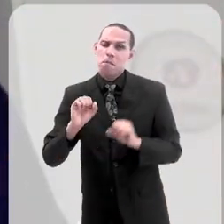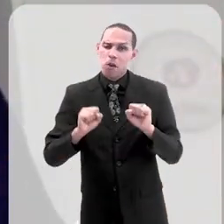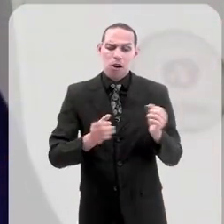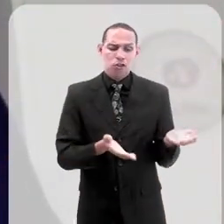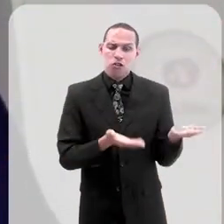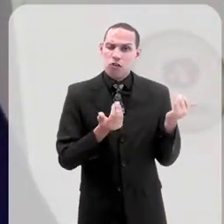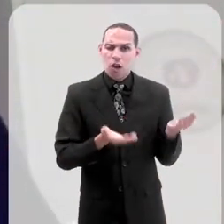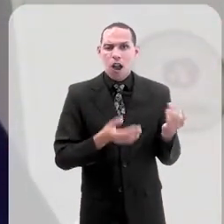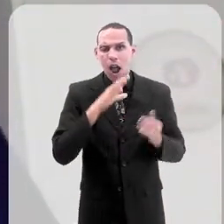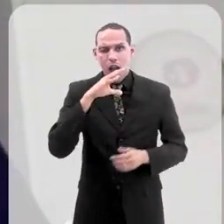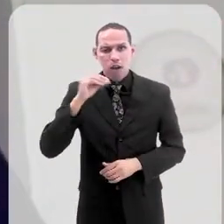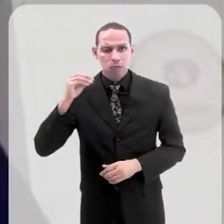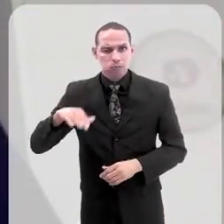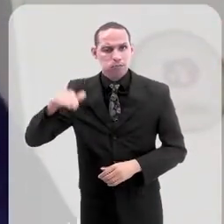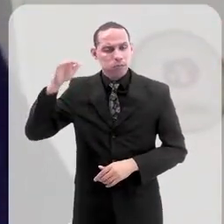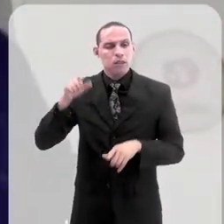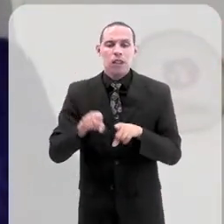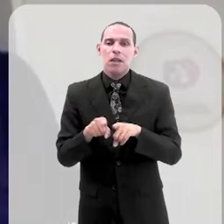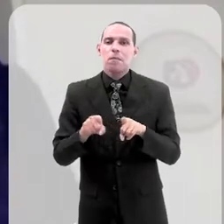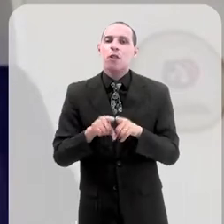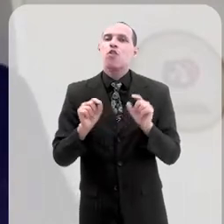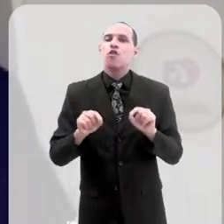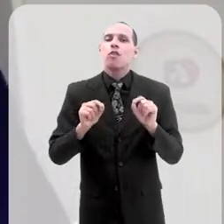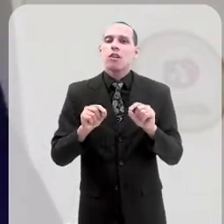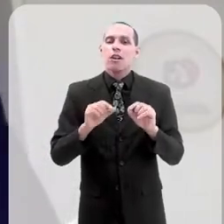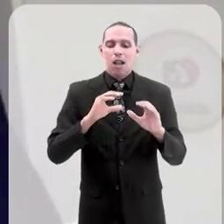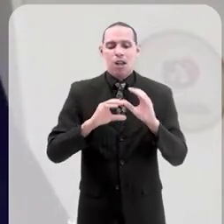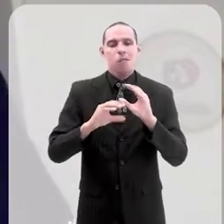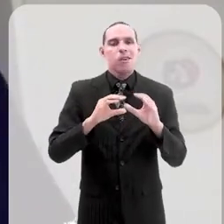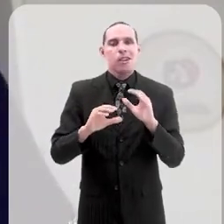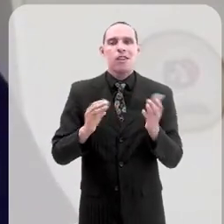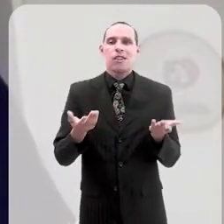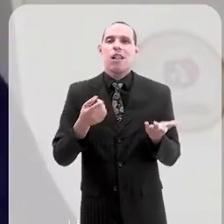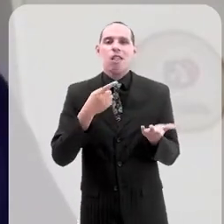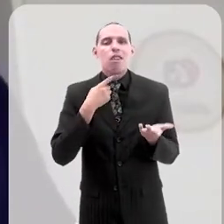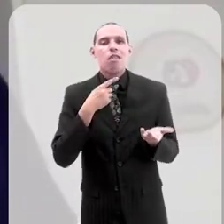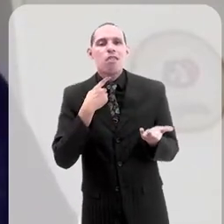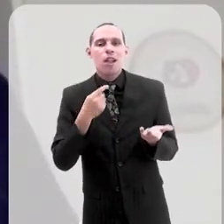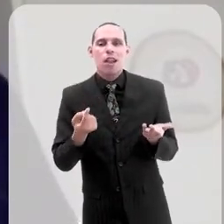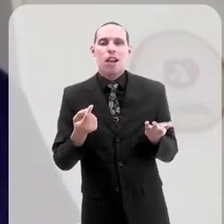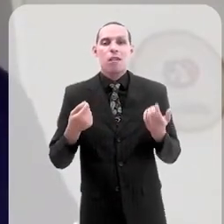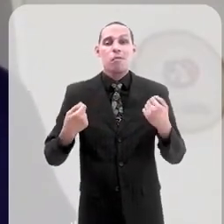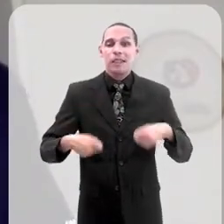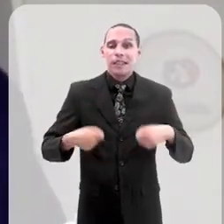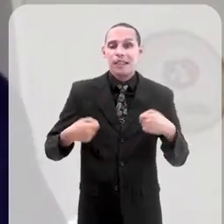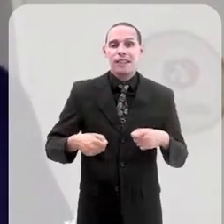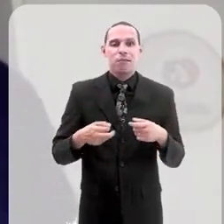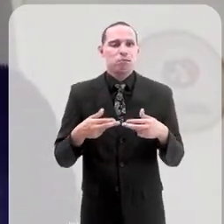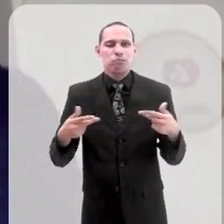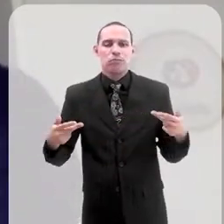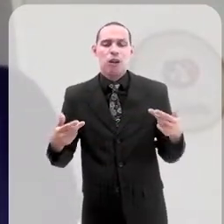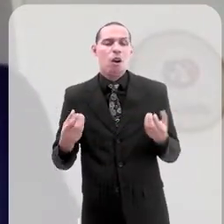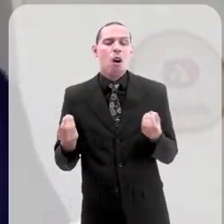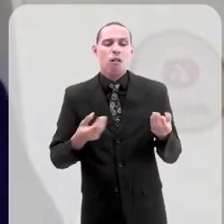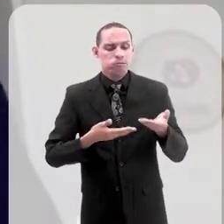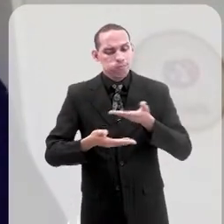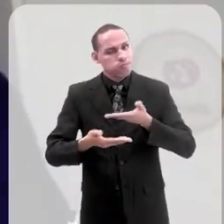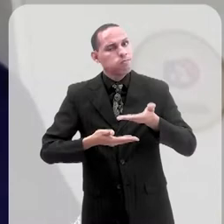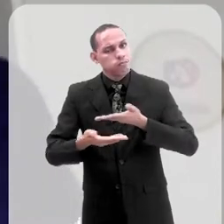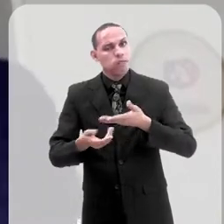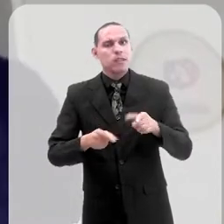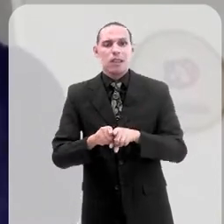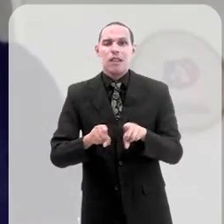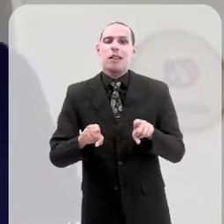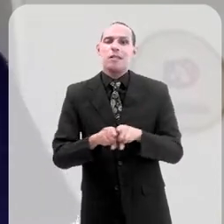a comunicar seus desejos e necessidades a partir do intercâmbio também. Uso também o intercâmbio